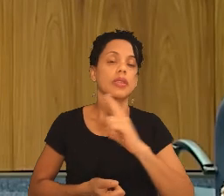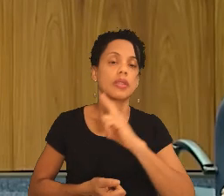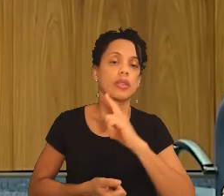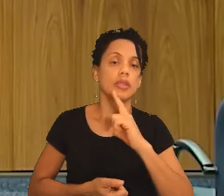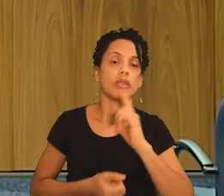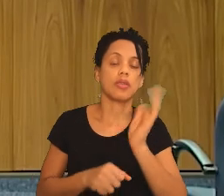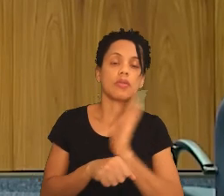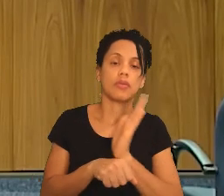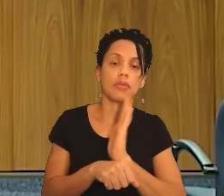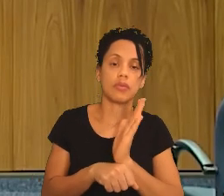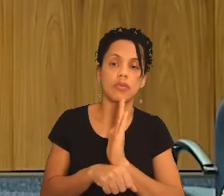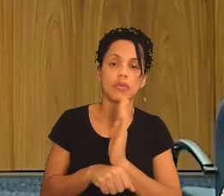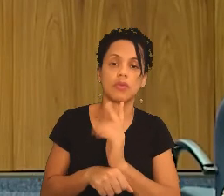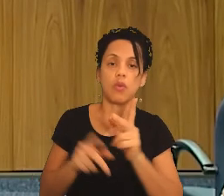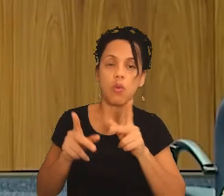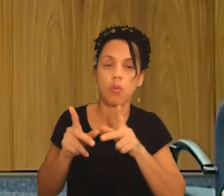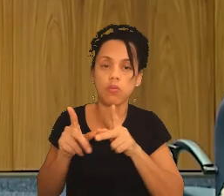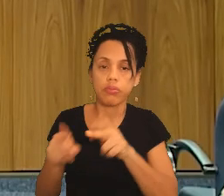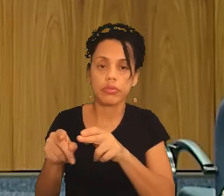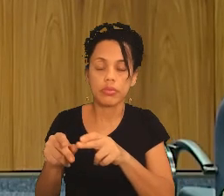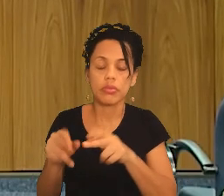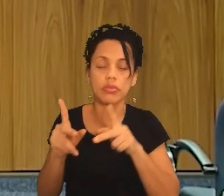A professora veio para a mesa.